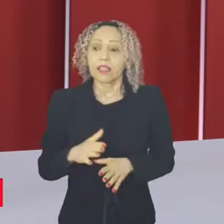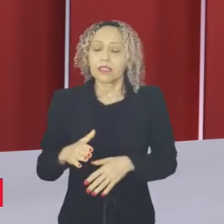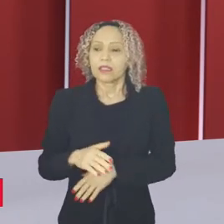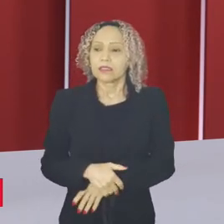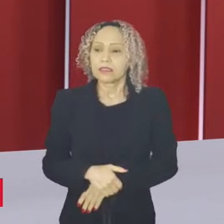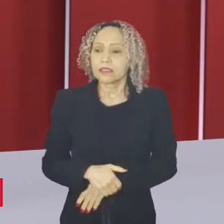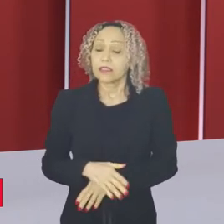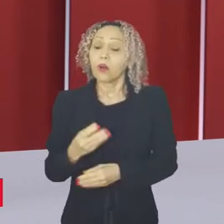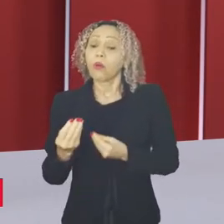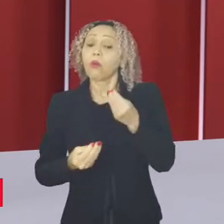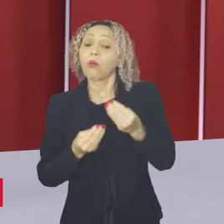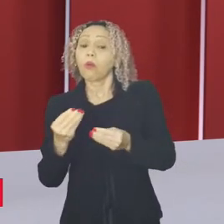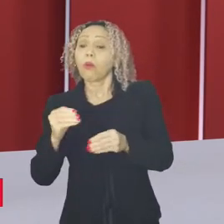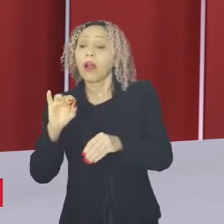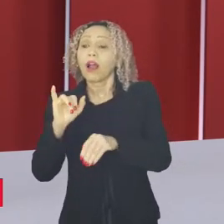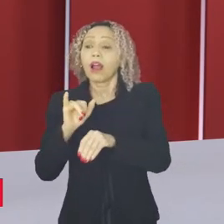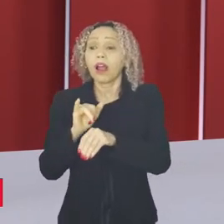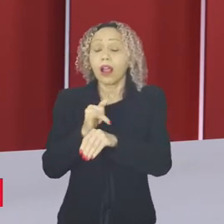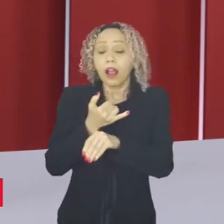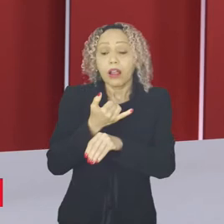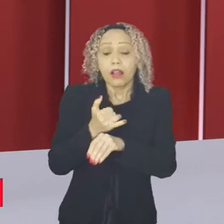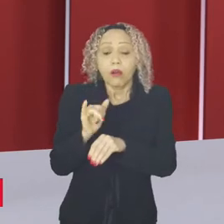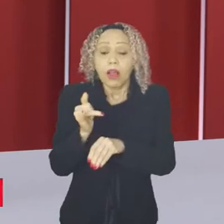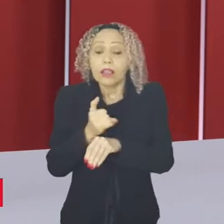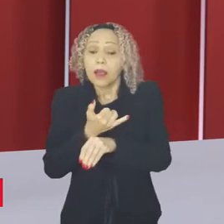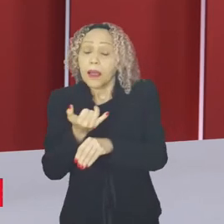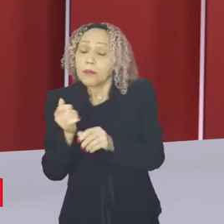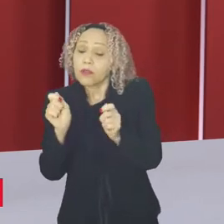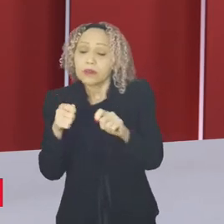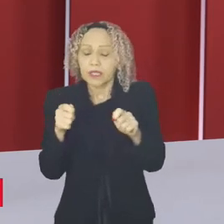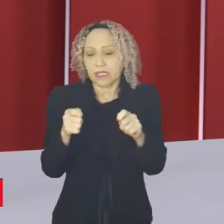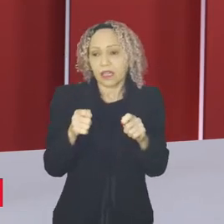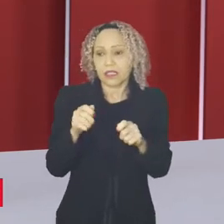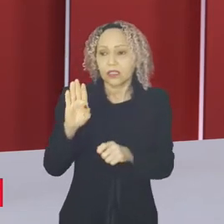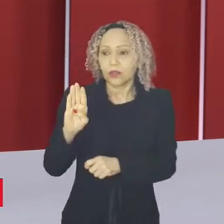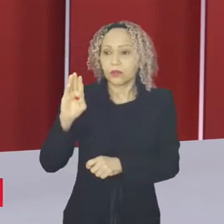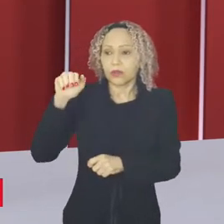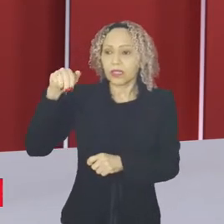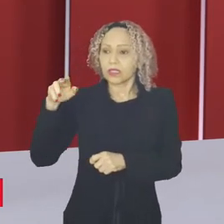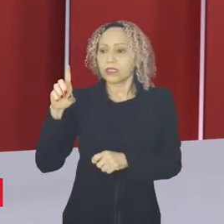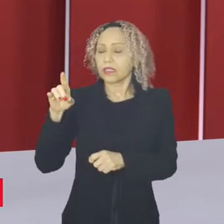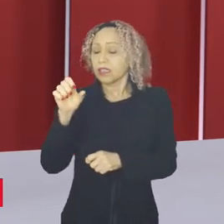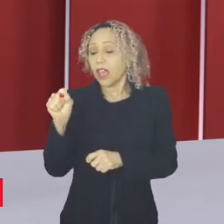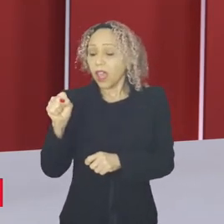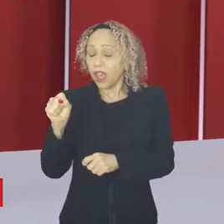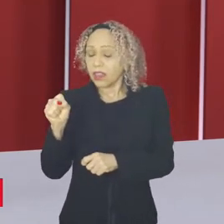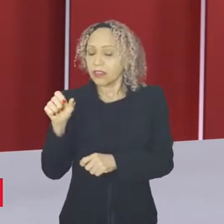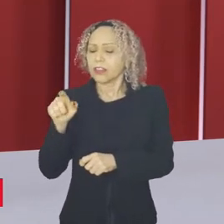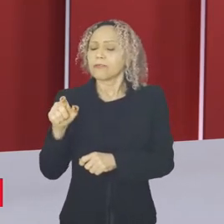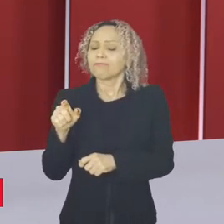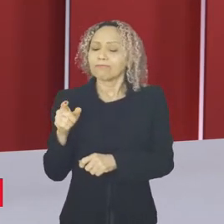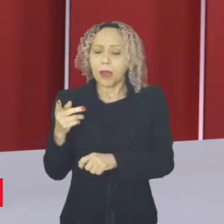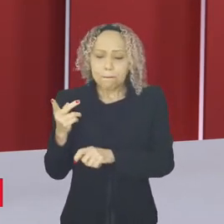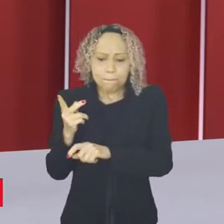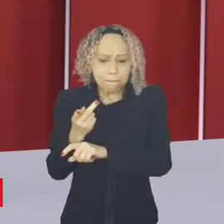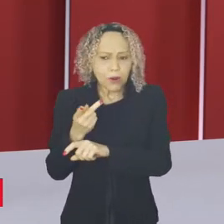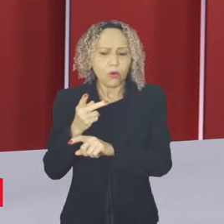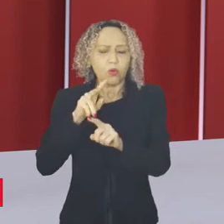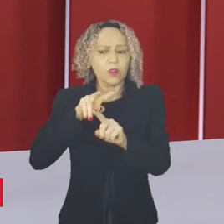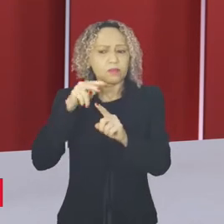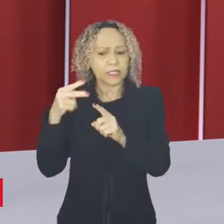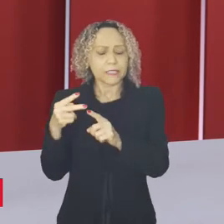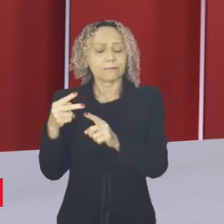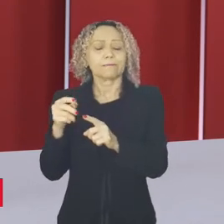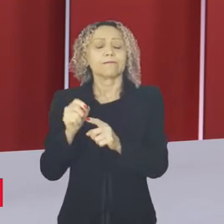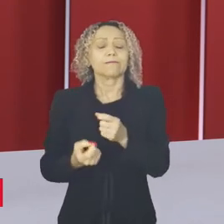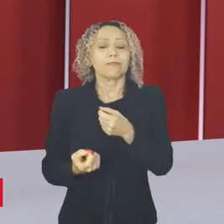as possibilidades e fontes que o BNDES está buscando para essa retomada do desenvolvimento e muitas agendas aí inovadoras, né,